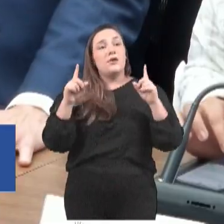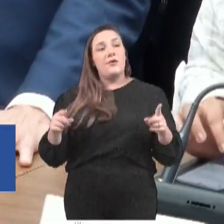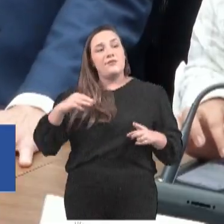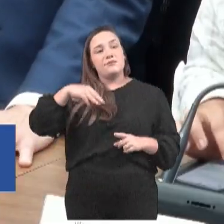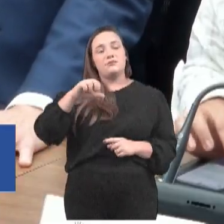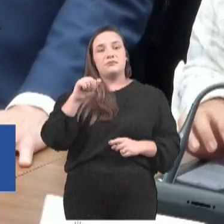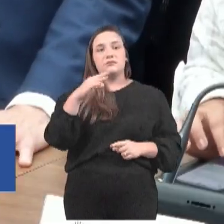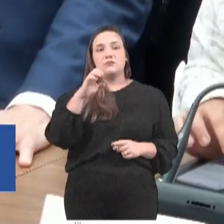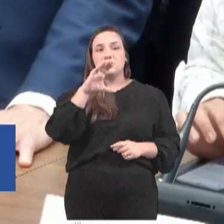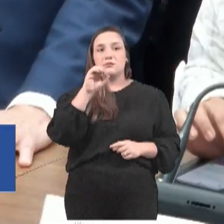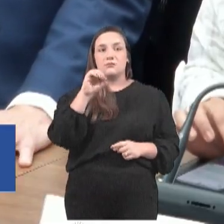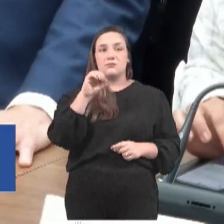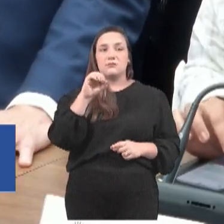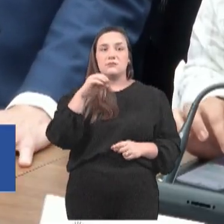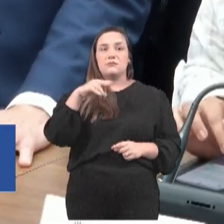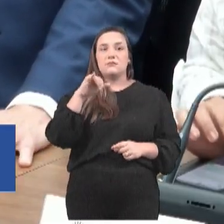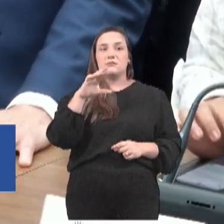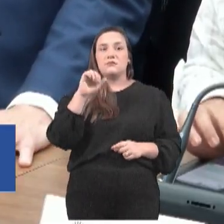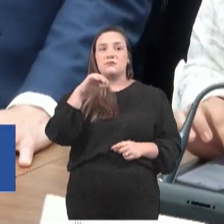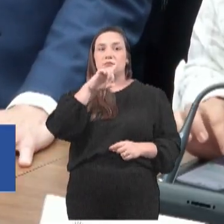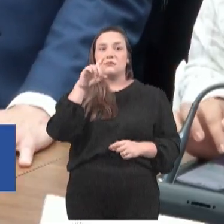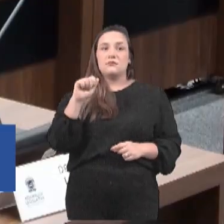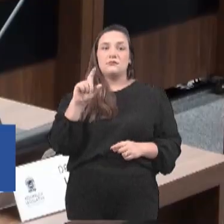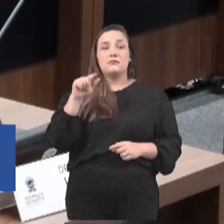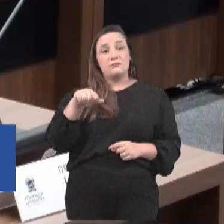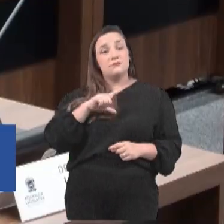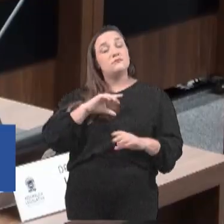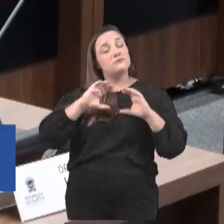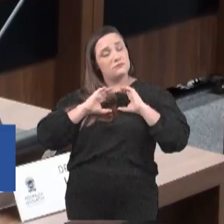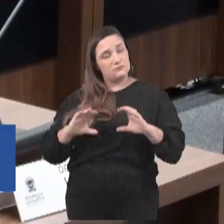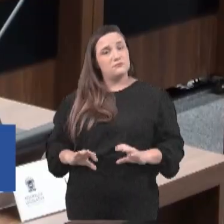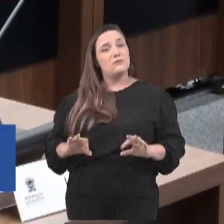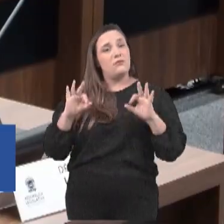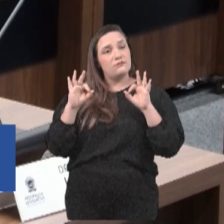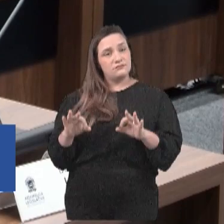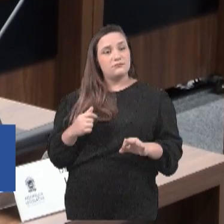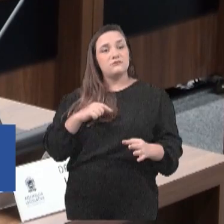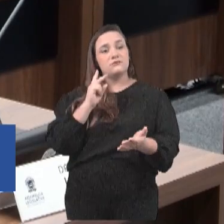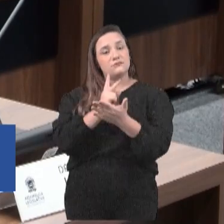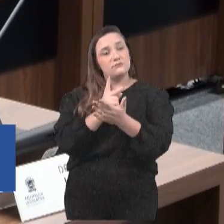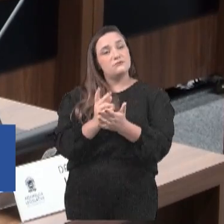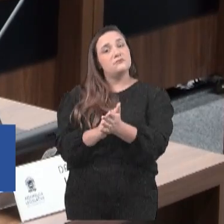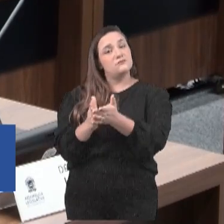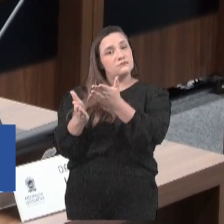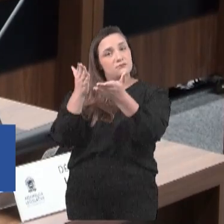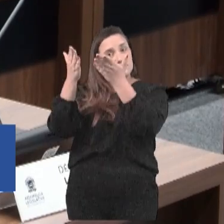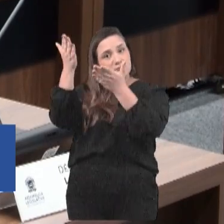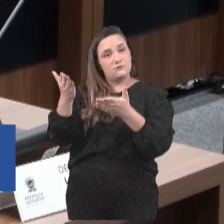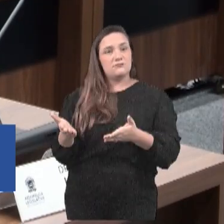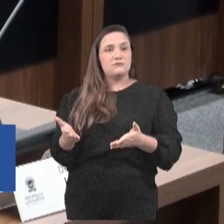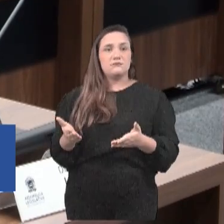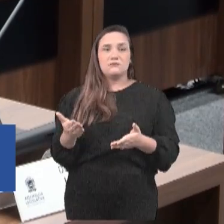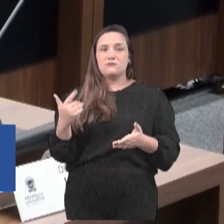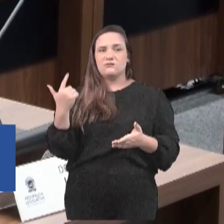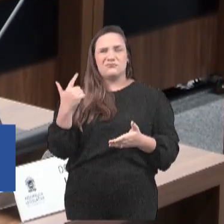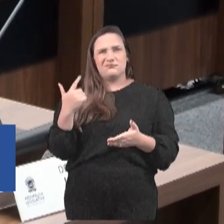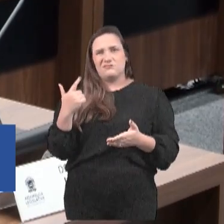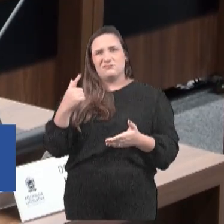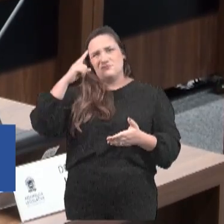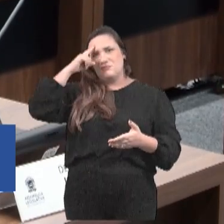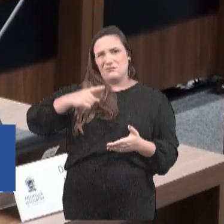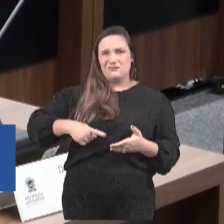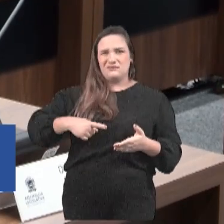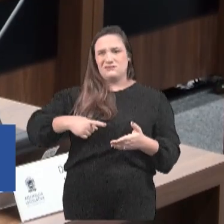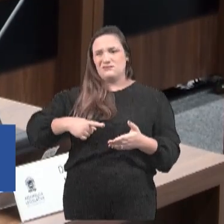Marcelo Miranda teve o comportamento democrático, eu sempre elogiei, de não tomar nenhuma